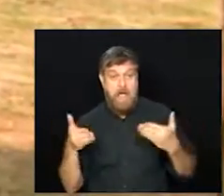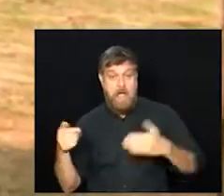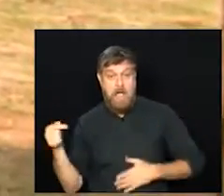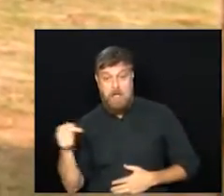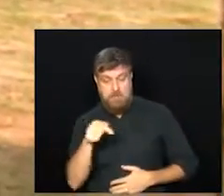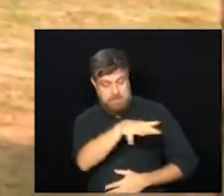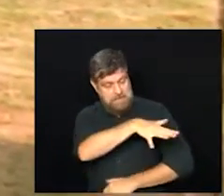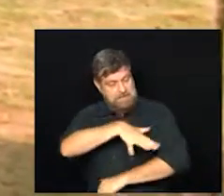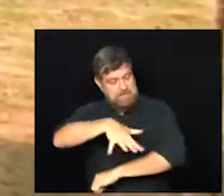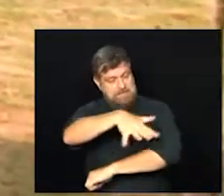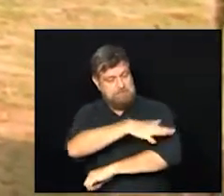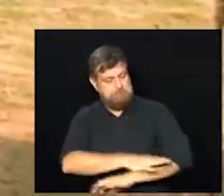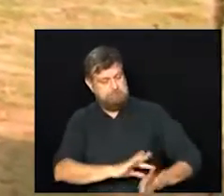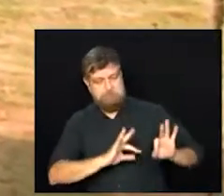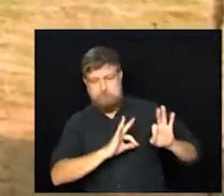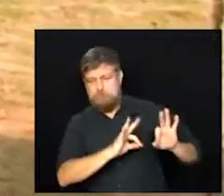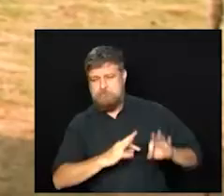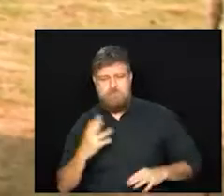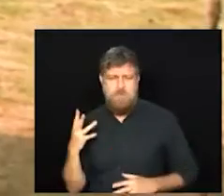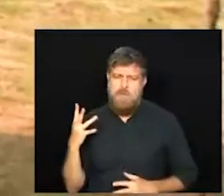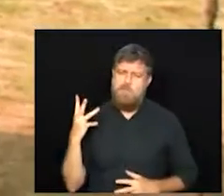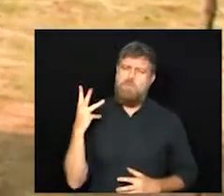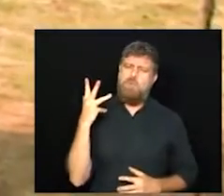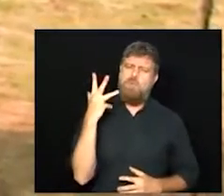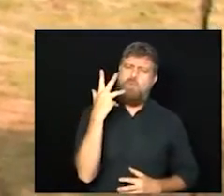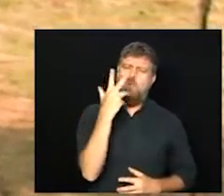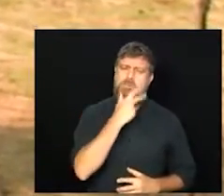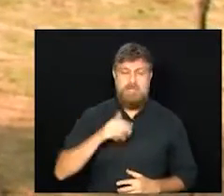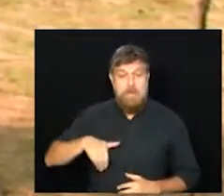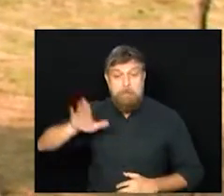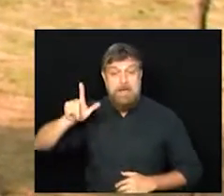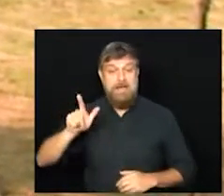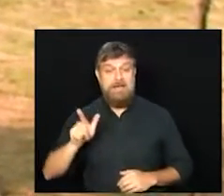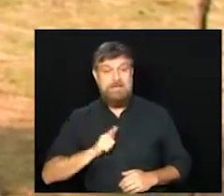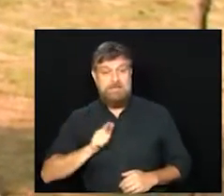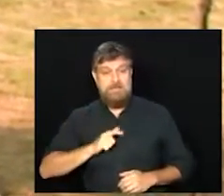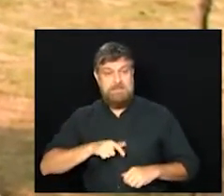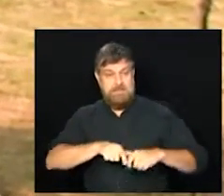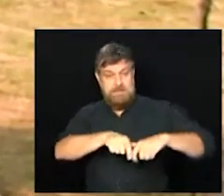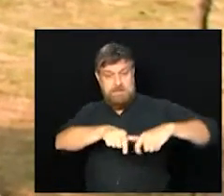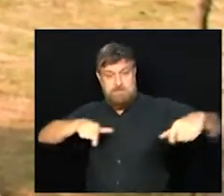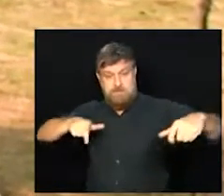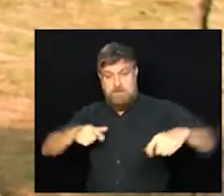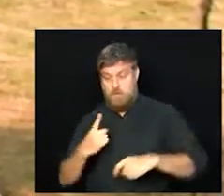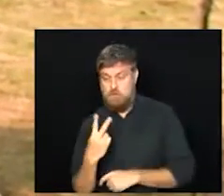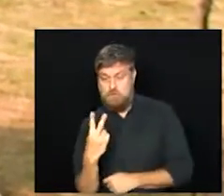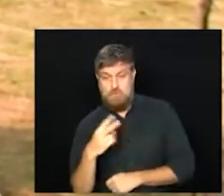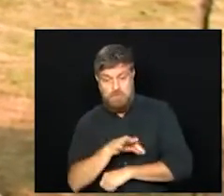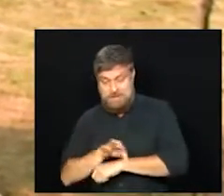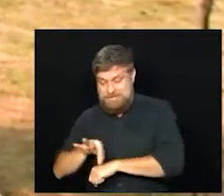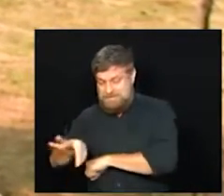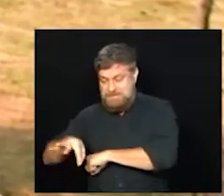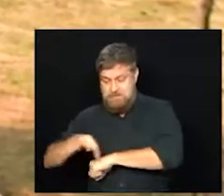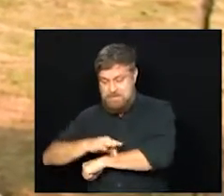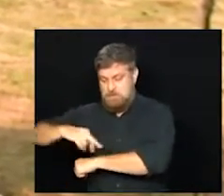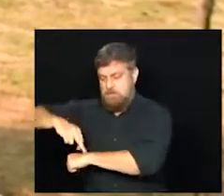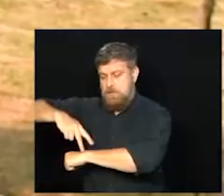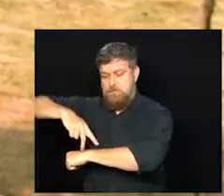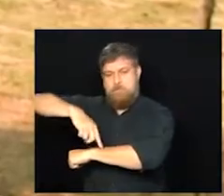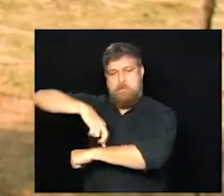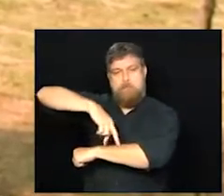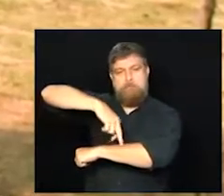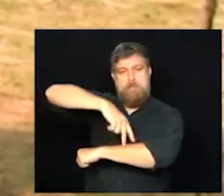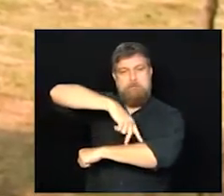da praça aqui, ó, tá ainda mais bonita. Conta com uma passarela que tem 12 metros de comprimento, isso